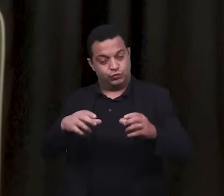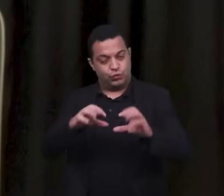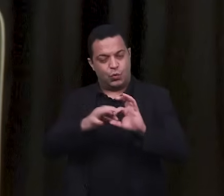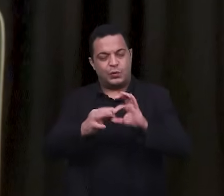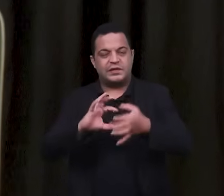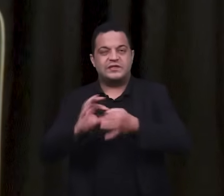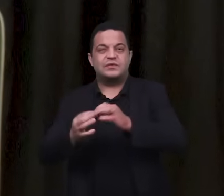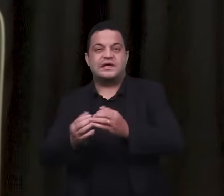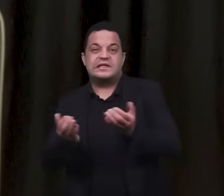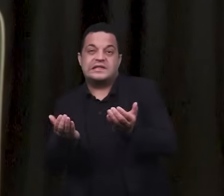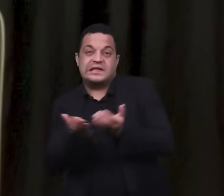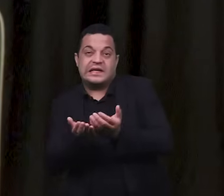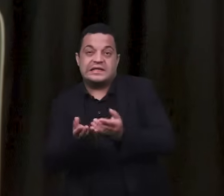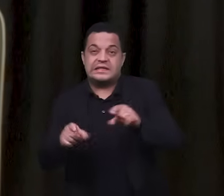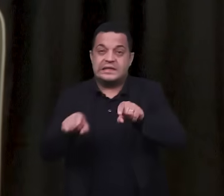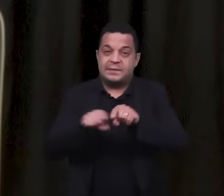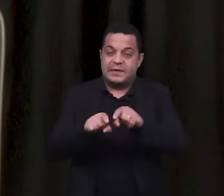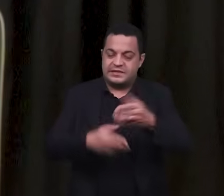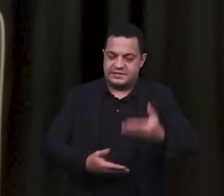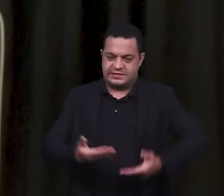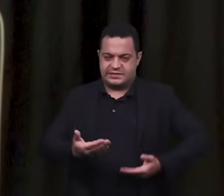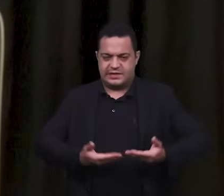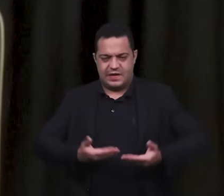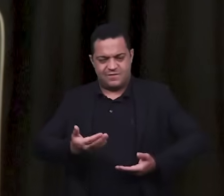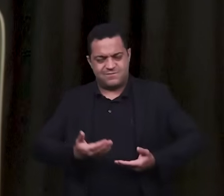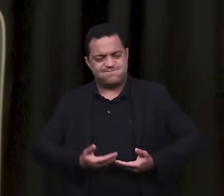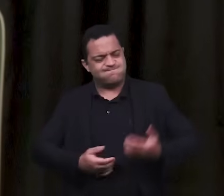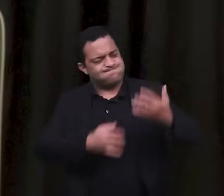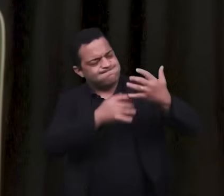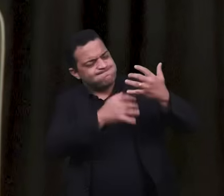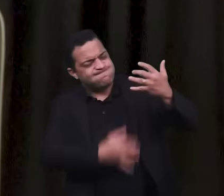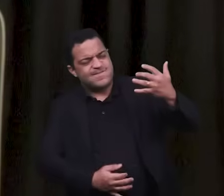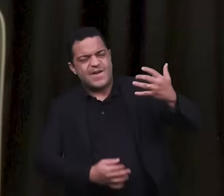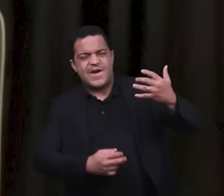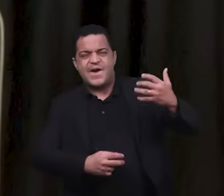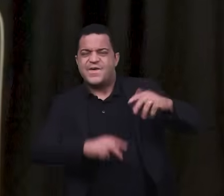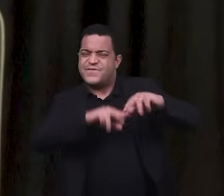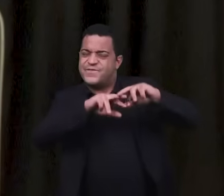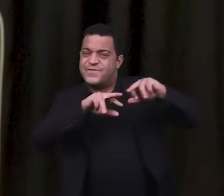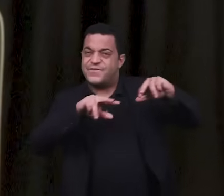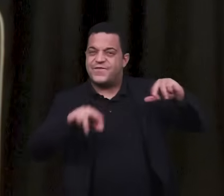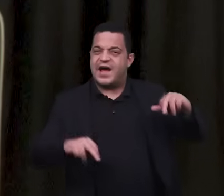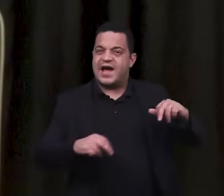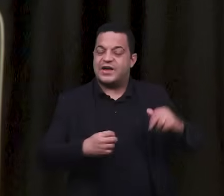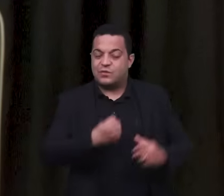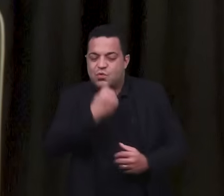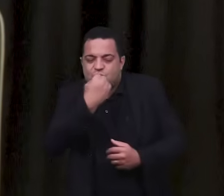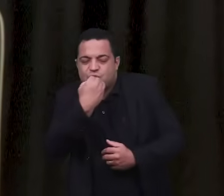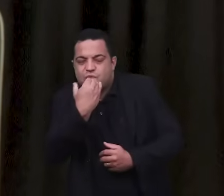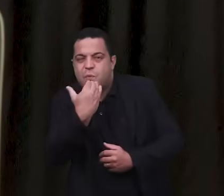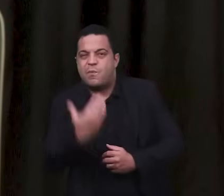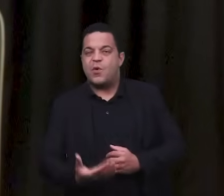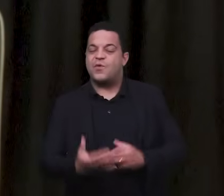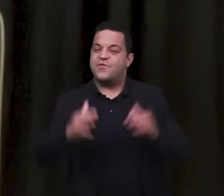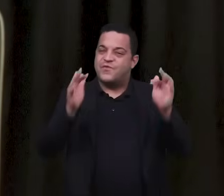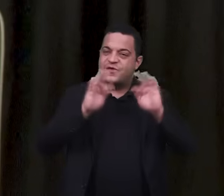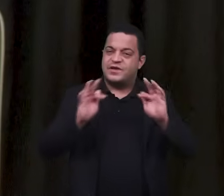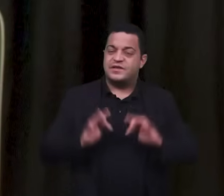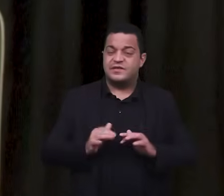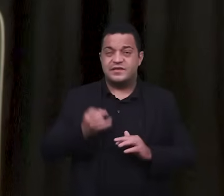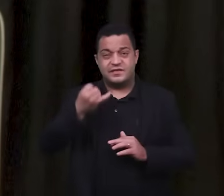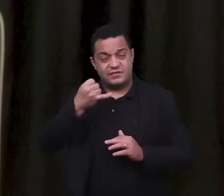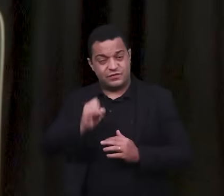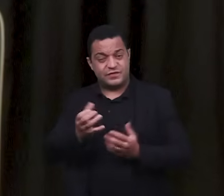uma participação muito boa de comentários, de sugestões até. Aliás, se você tiver alguma sugestão também dentro do assunto,